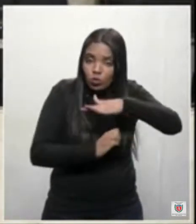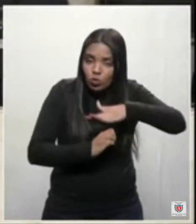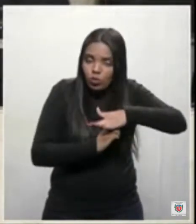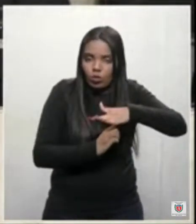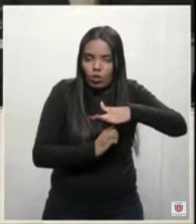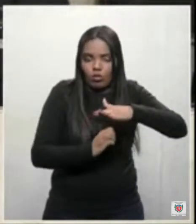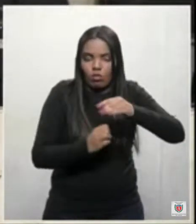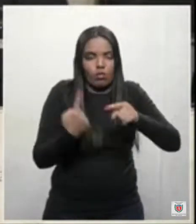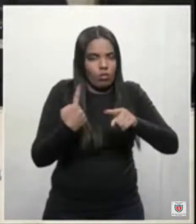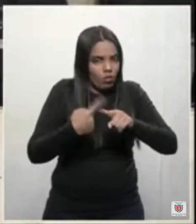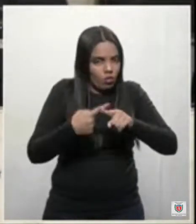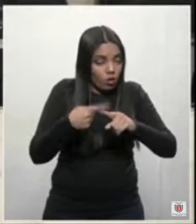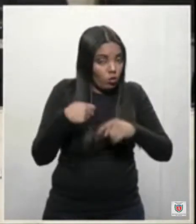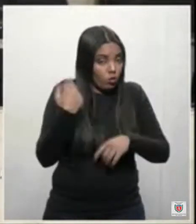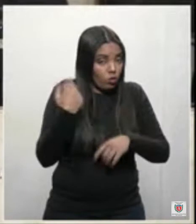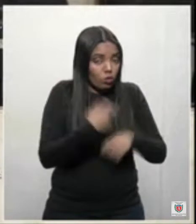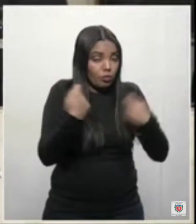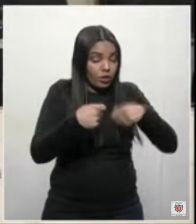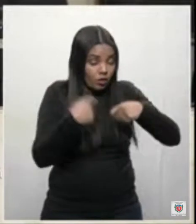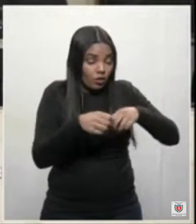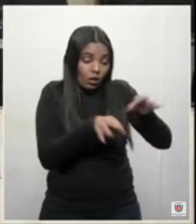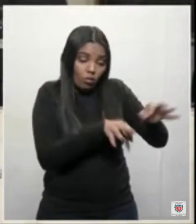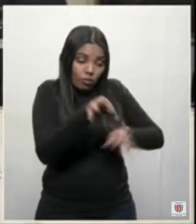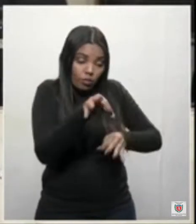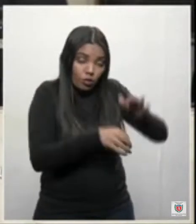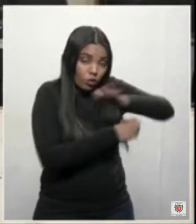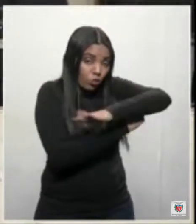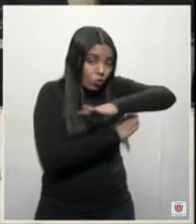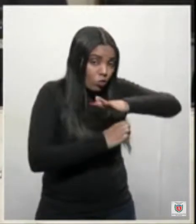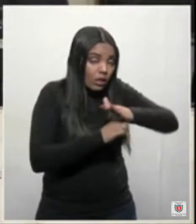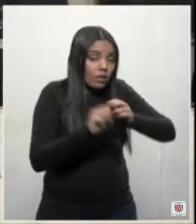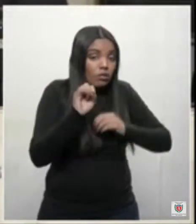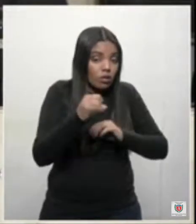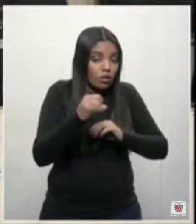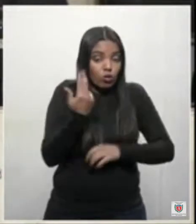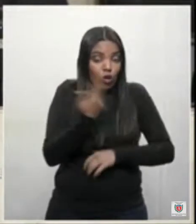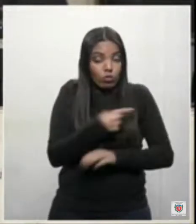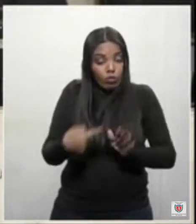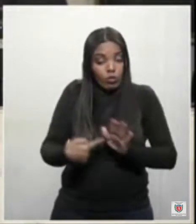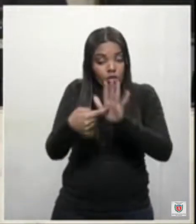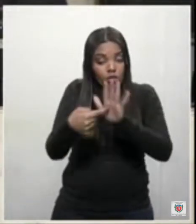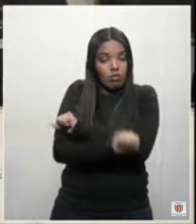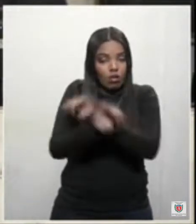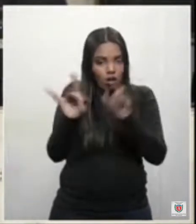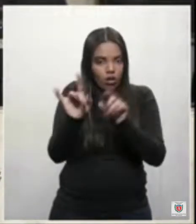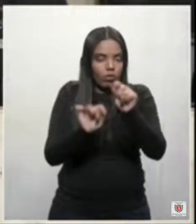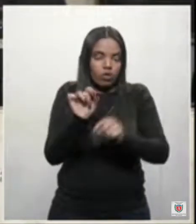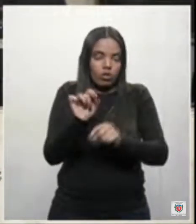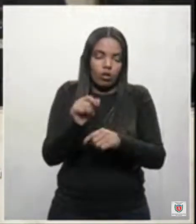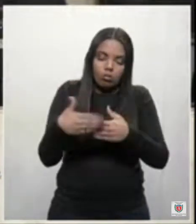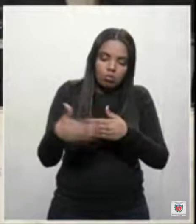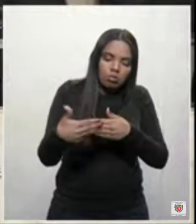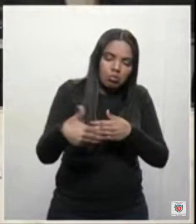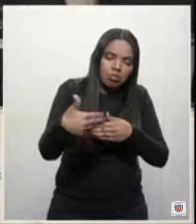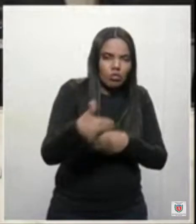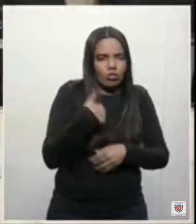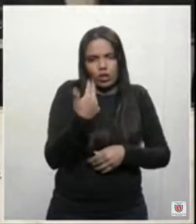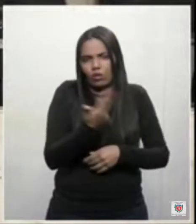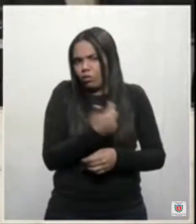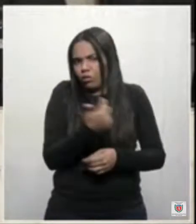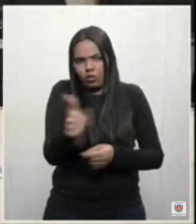é possível a gente ter programas agressivos no curto prazo se a gente demonstrar claramente que no médio e longo prazo nós não